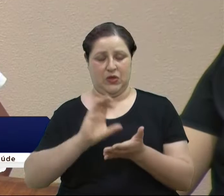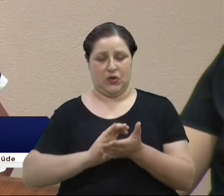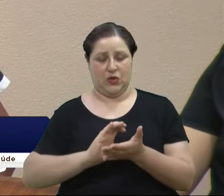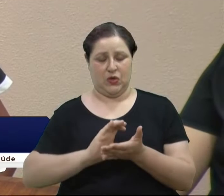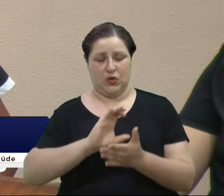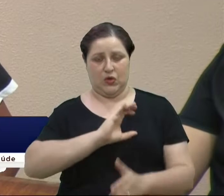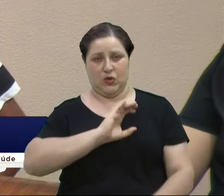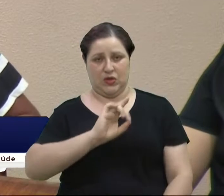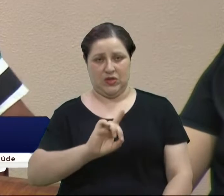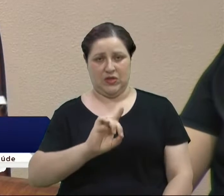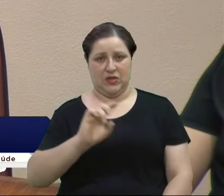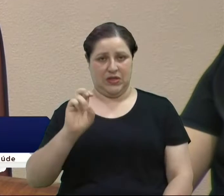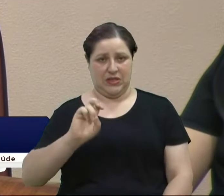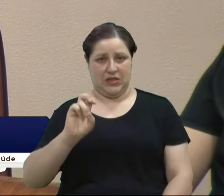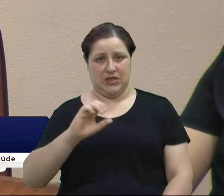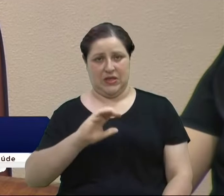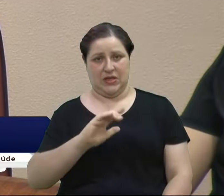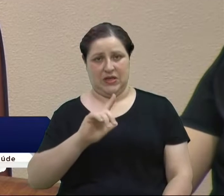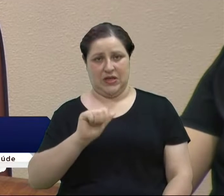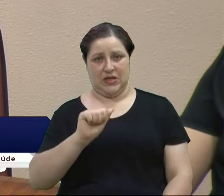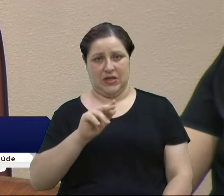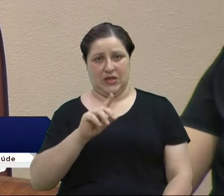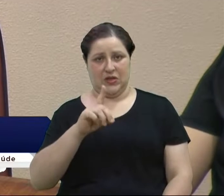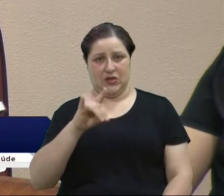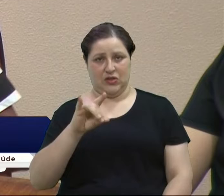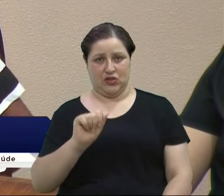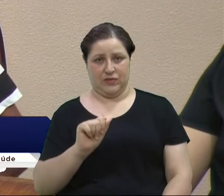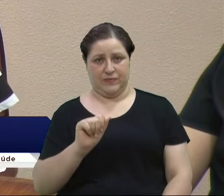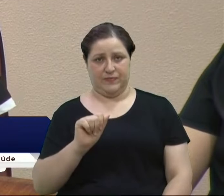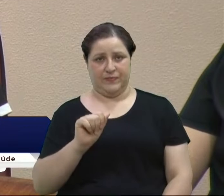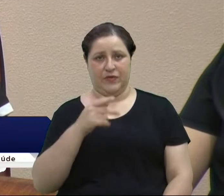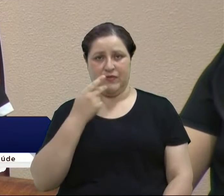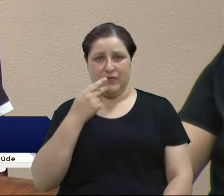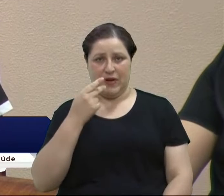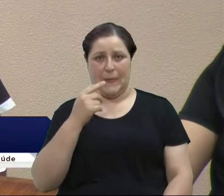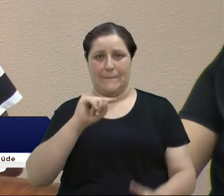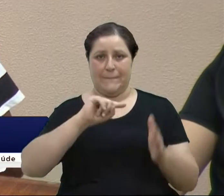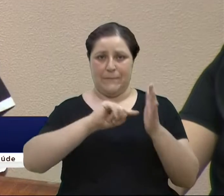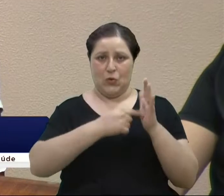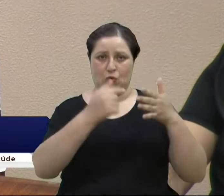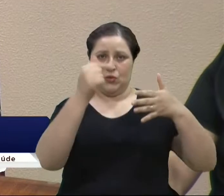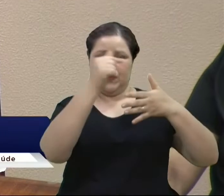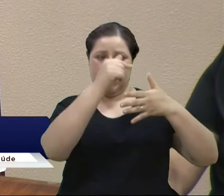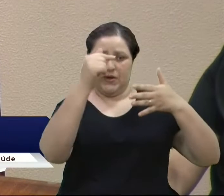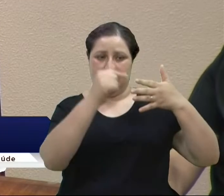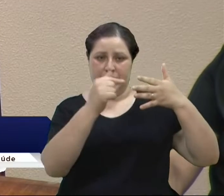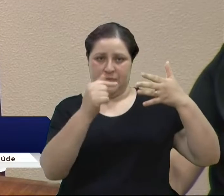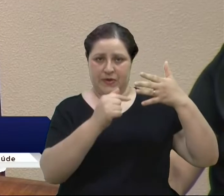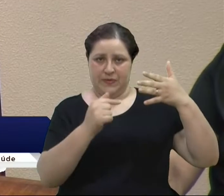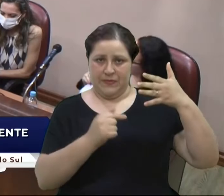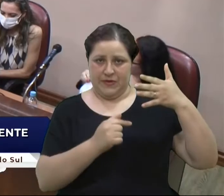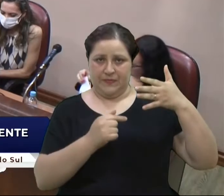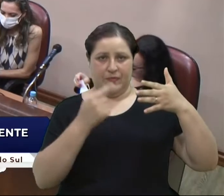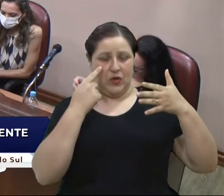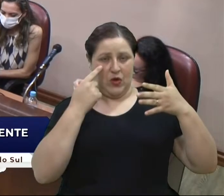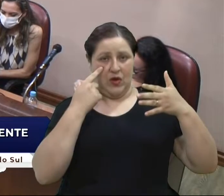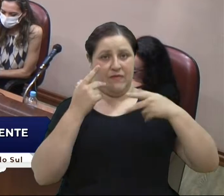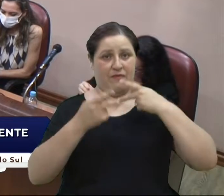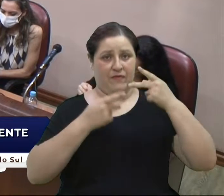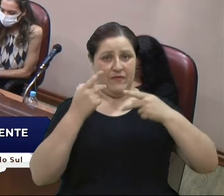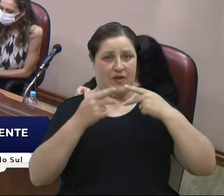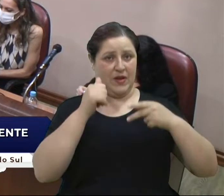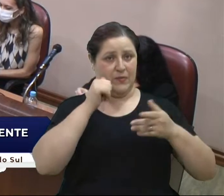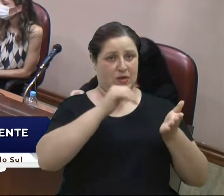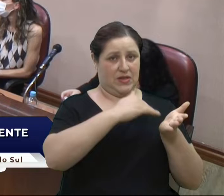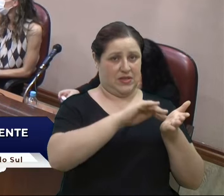Cláudia. A gente quer pontuar, então, Rafael, por pontos, pela fala da secretária. Eu